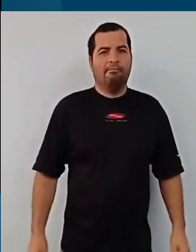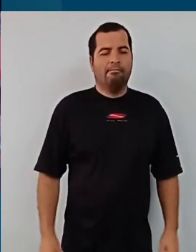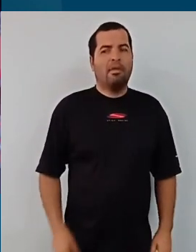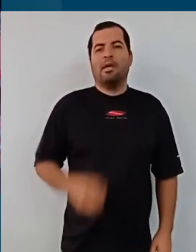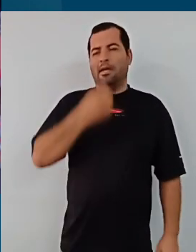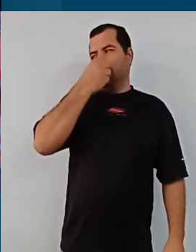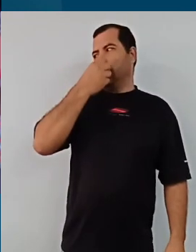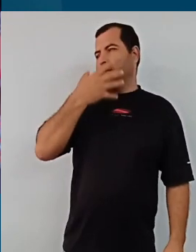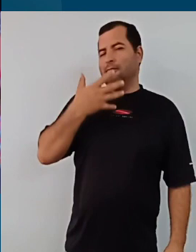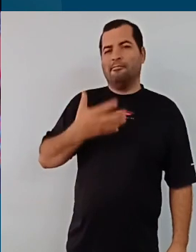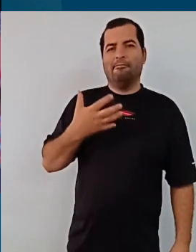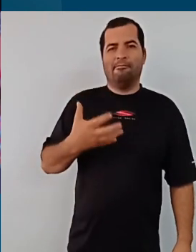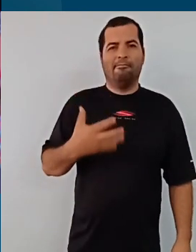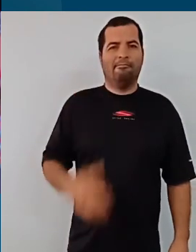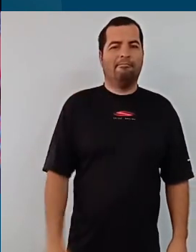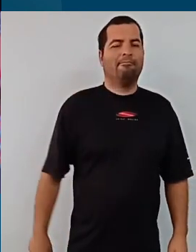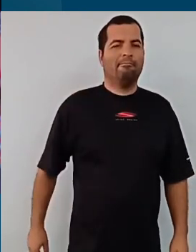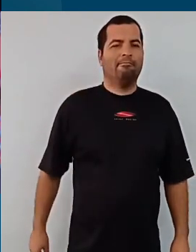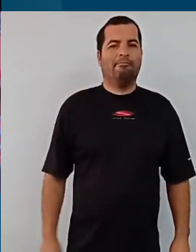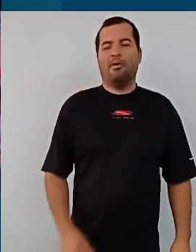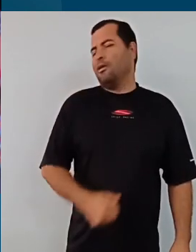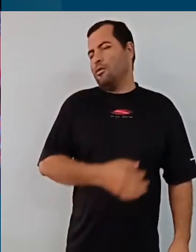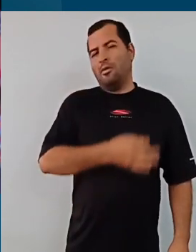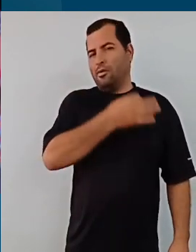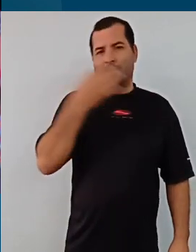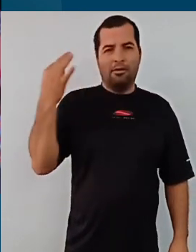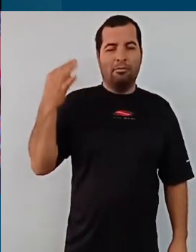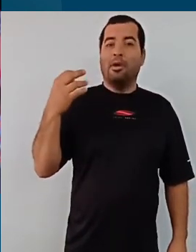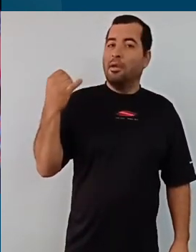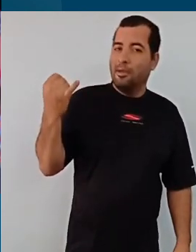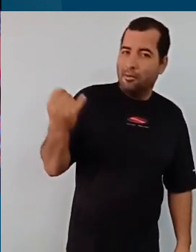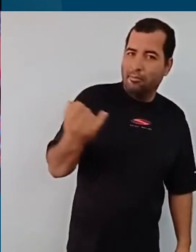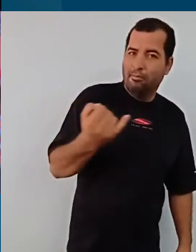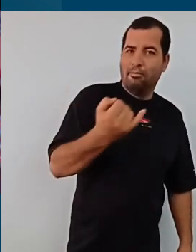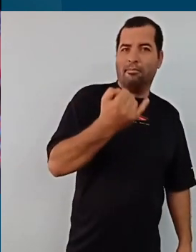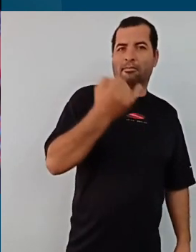Muito bem, Inês. Eu acho que você trouxe uma coisa importante, que